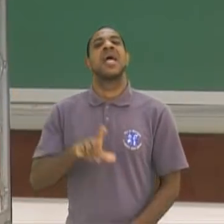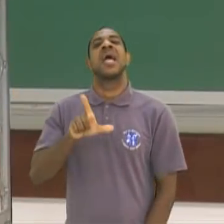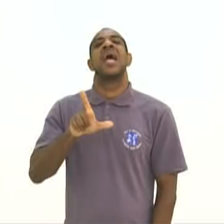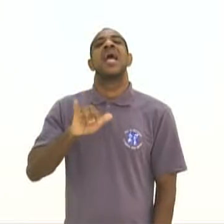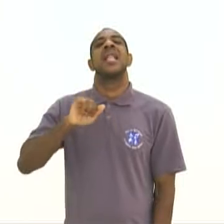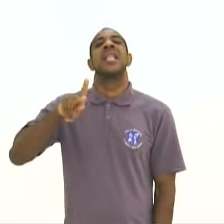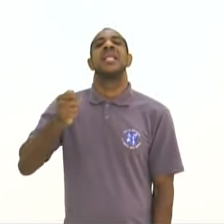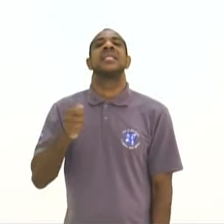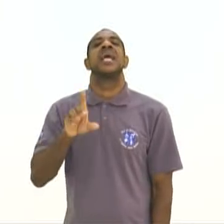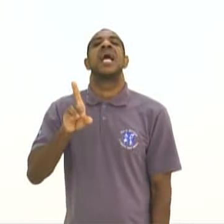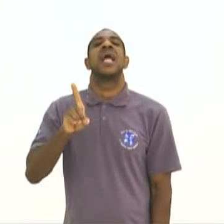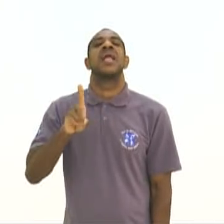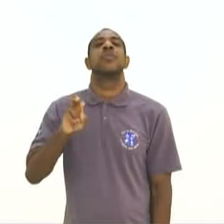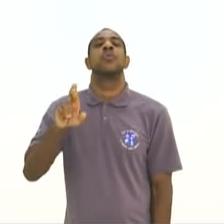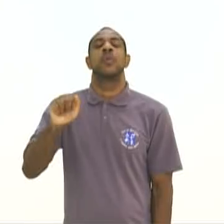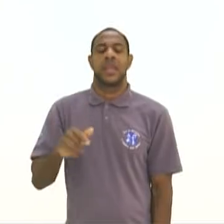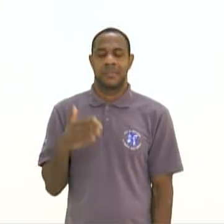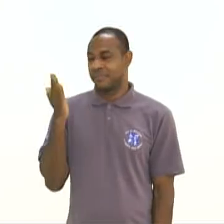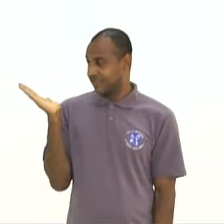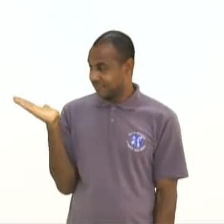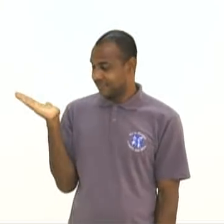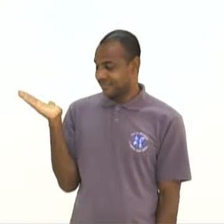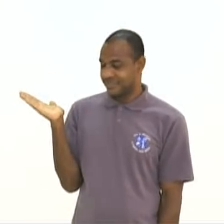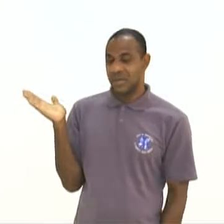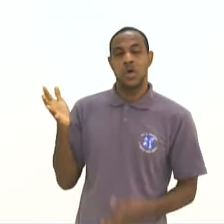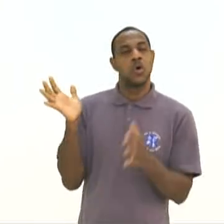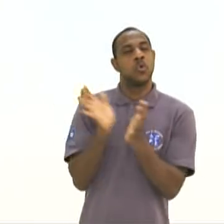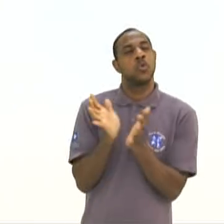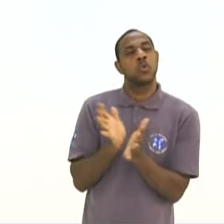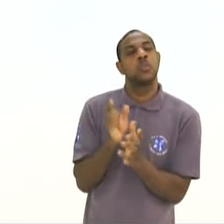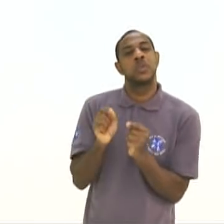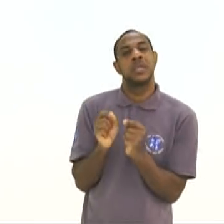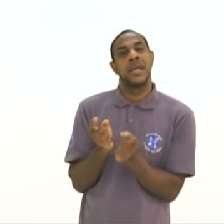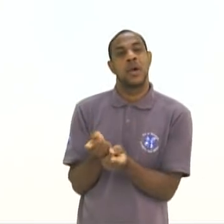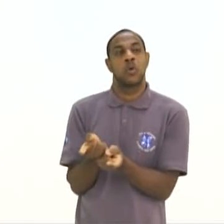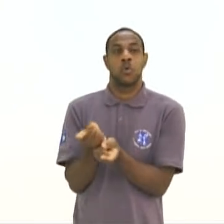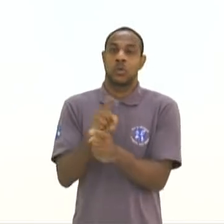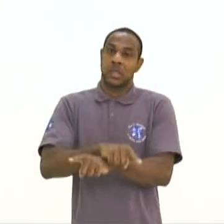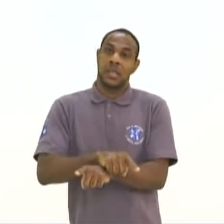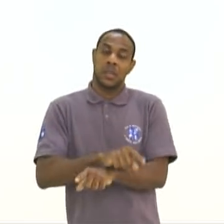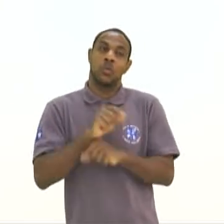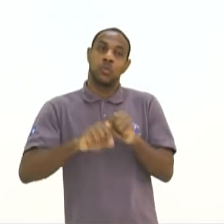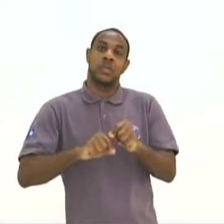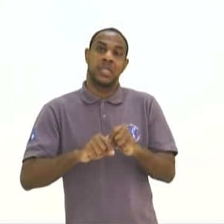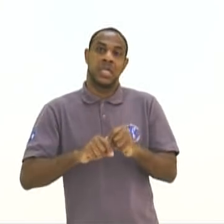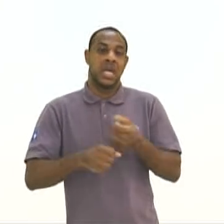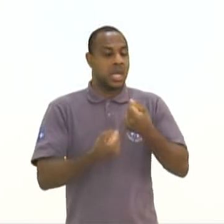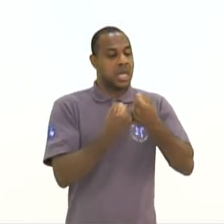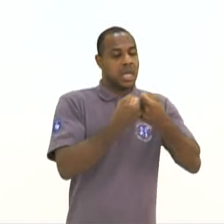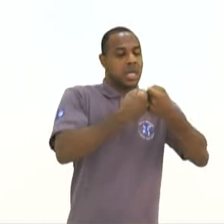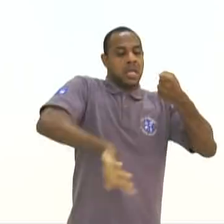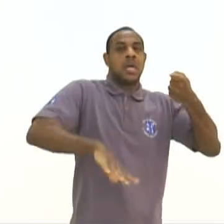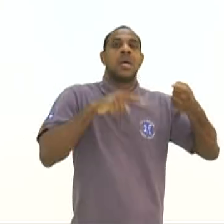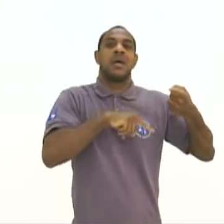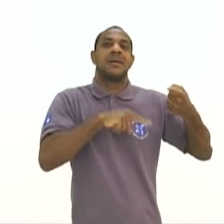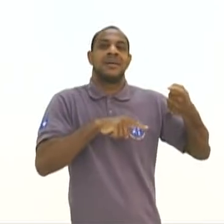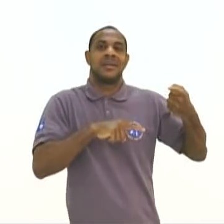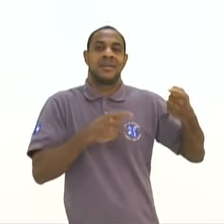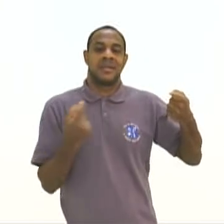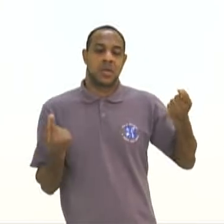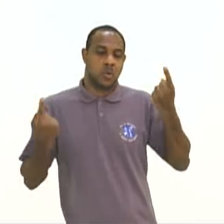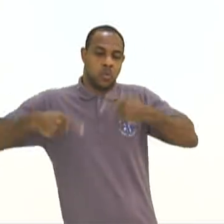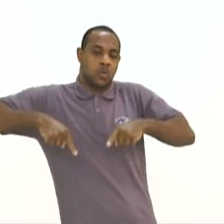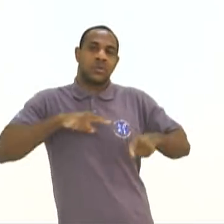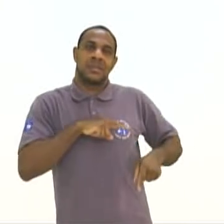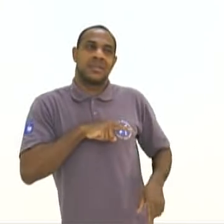Silva, lá em 67, lá. Isso. Esse grupo era contrário à redemocratização do Brasil. Então, os militares